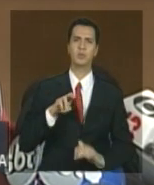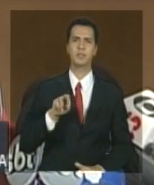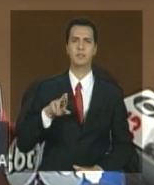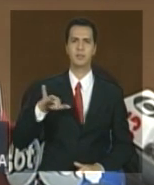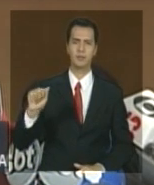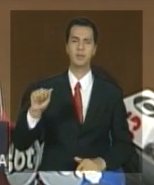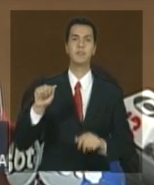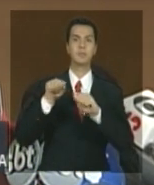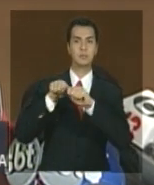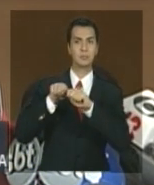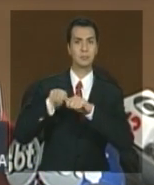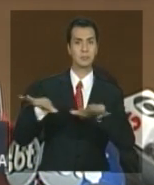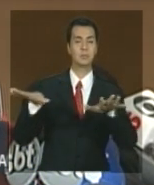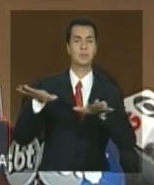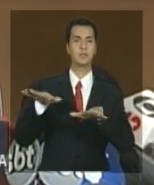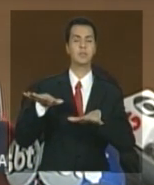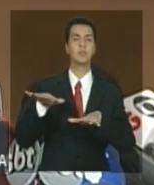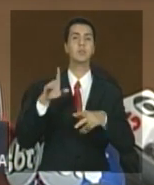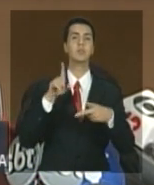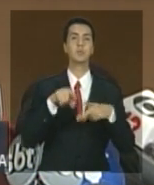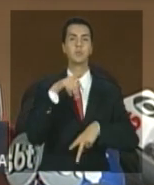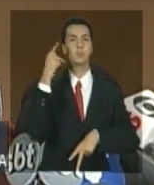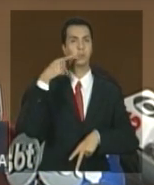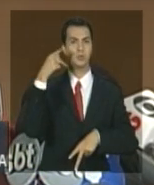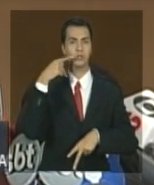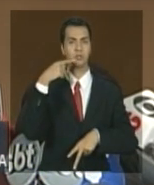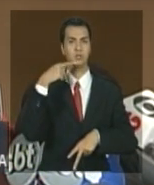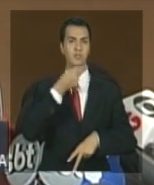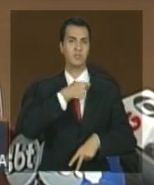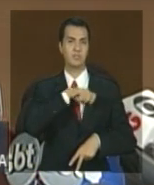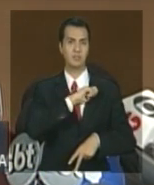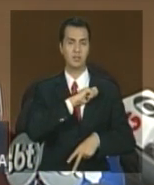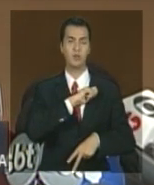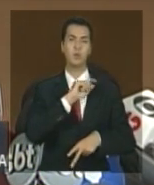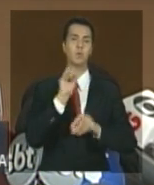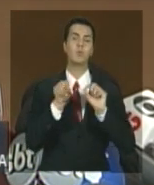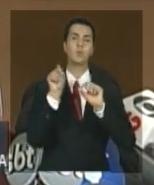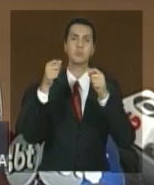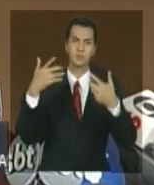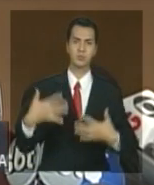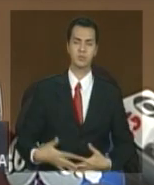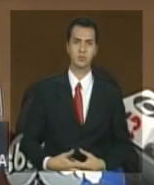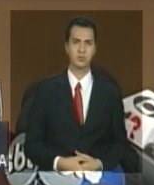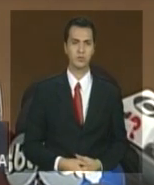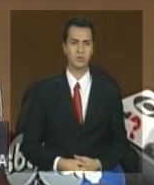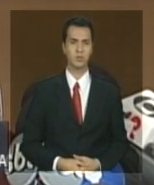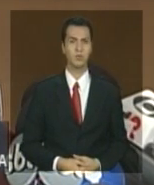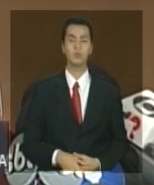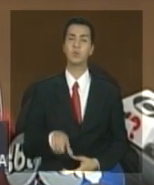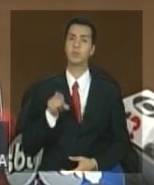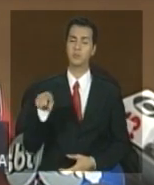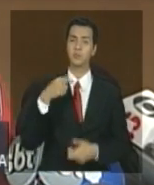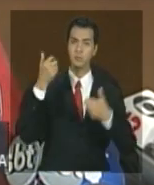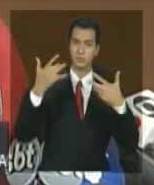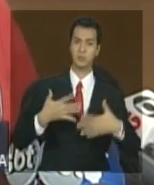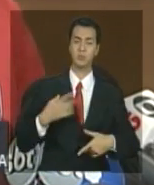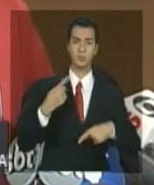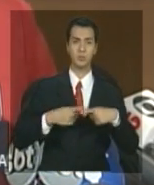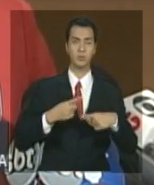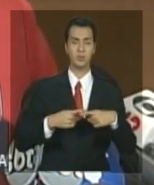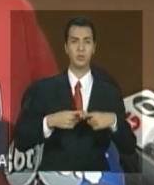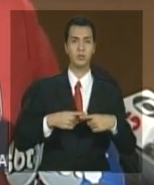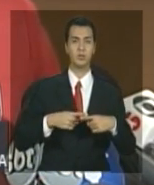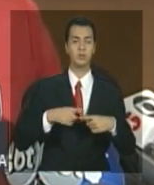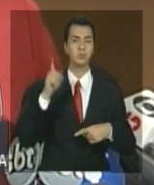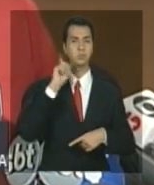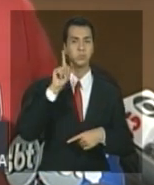política fiscal também teria que ser expansionista, a senhora não está se referindo... Estou falando ao superávit. Aos Estados Unidos, porque os Estados Unidos têm um déficit de próximo de 10%